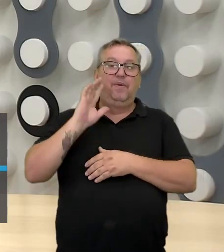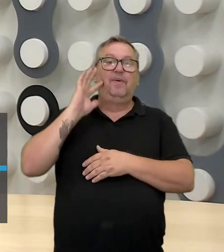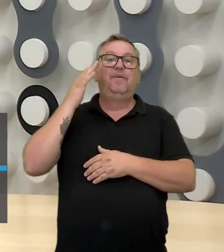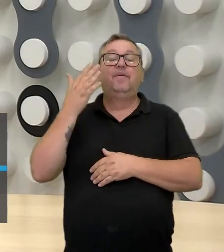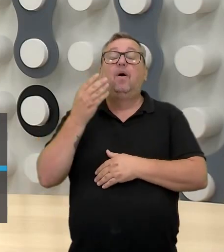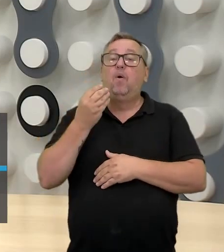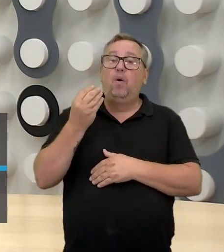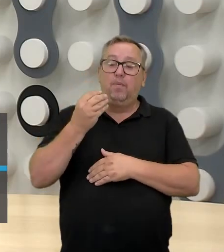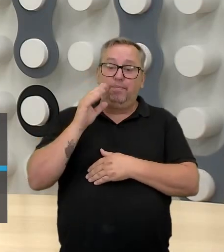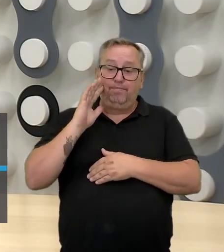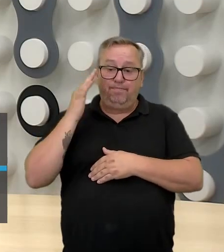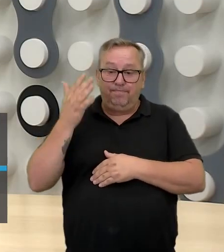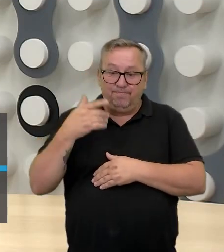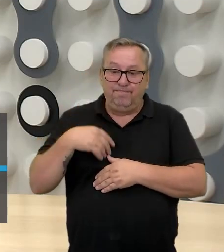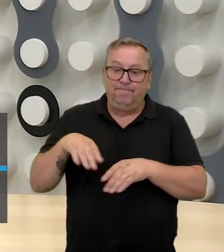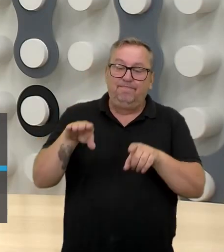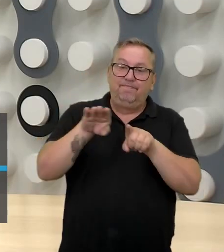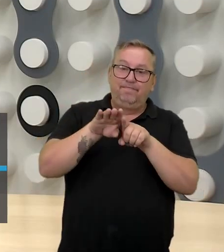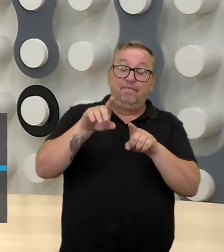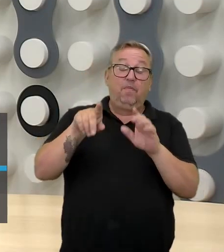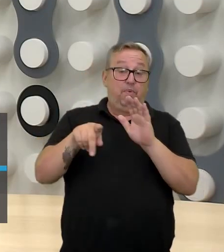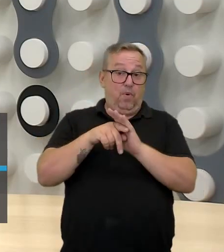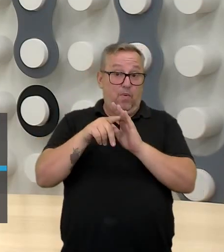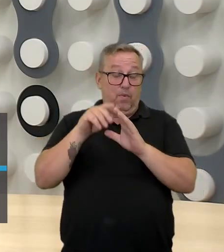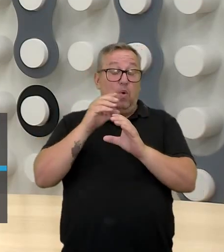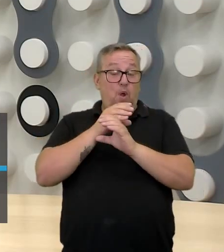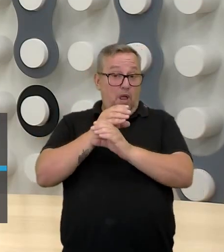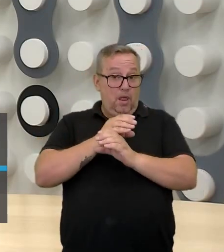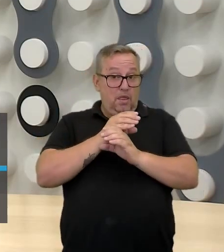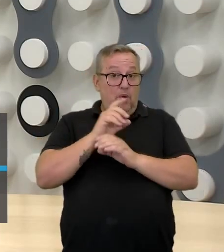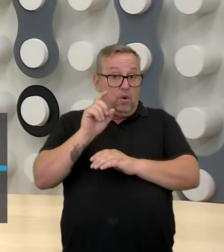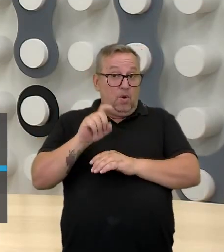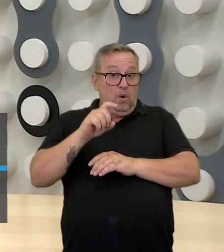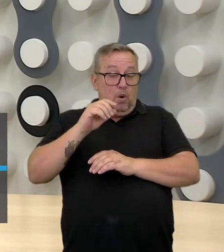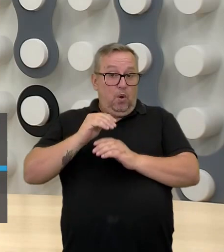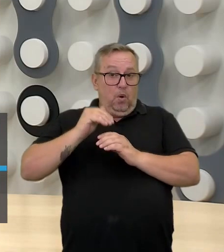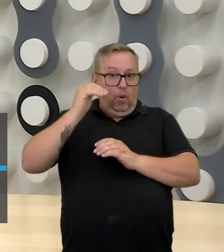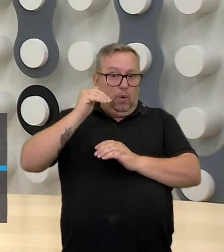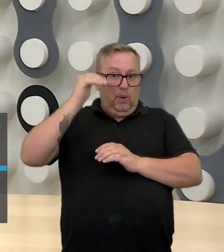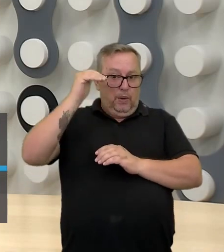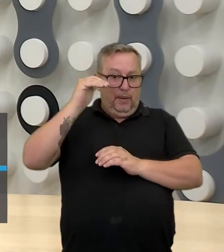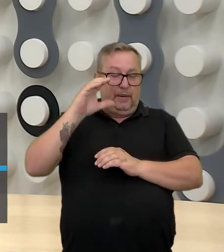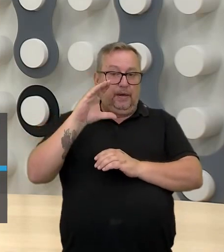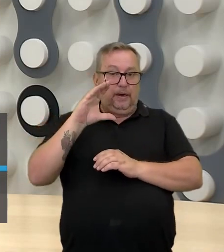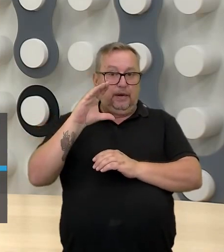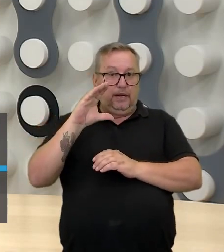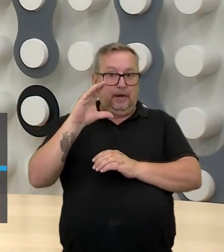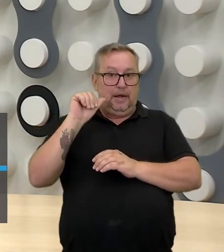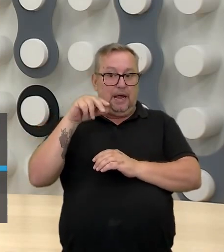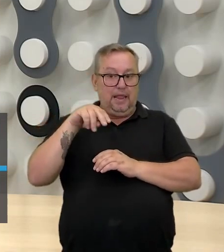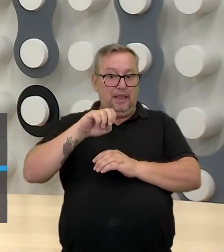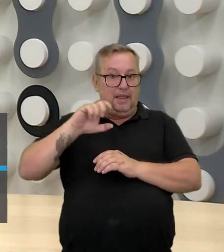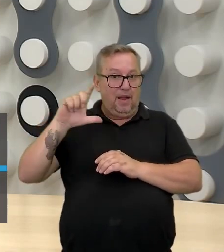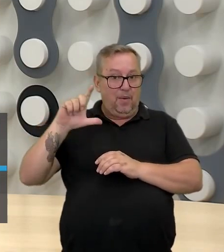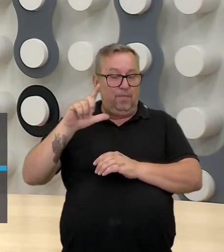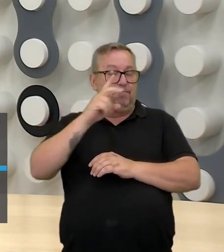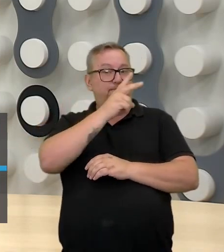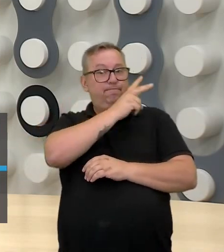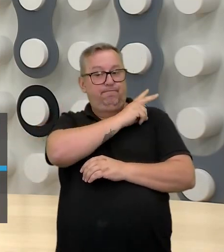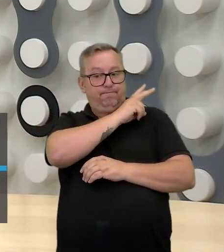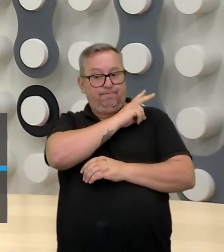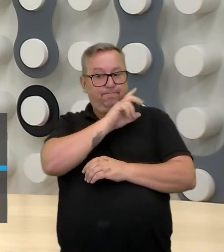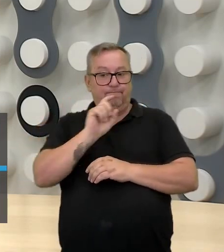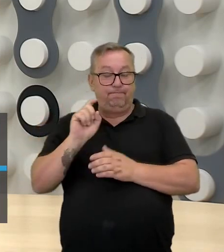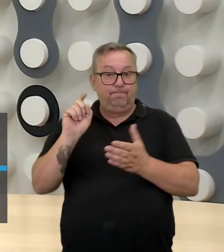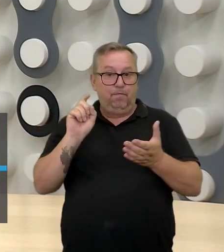está acontecendo? Você vai lá no canal da segunda série, ok? Lá em cima, lá no canal da segunda série e toca nela.